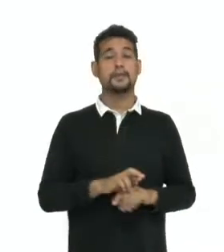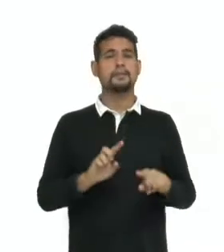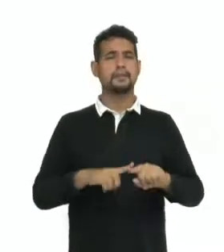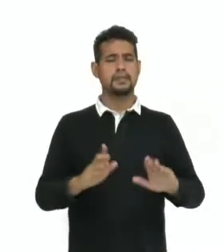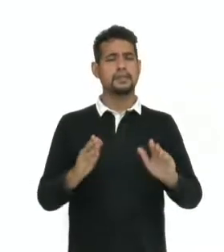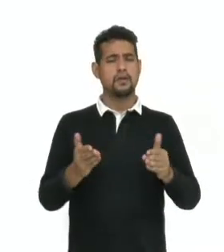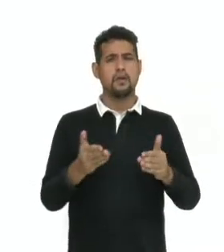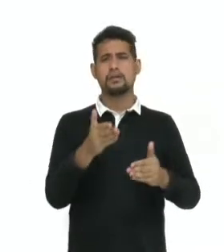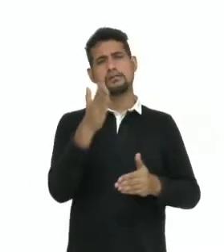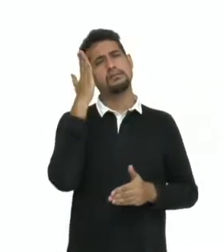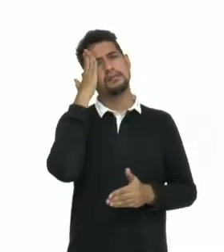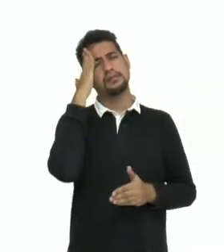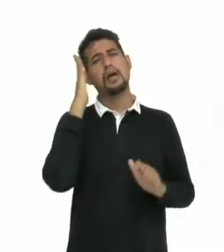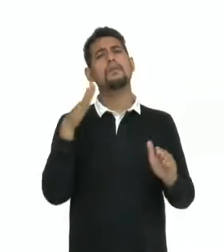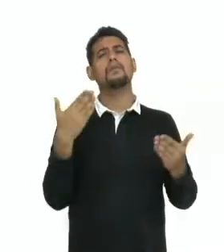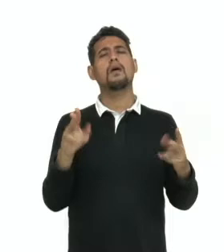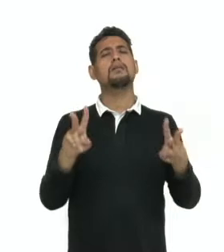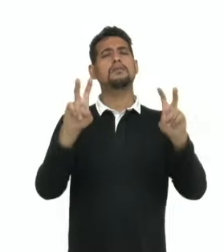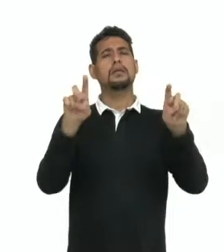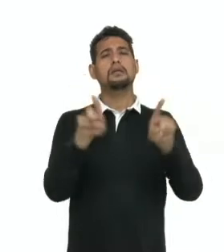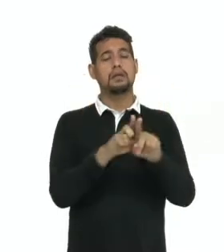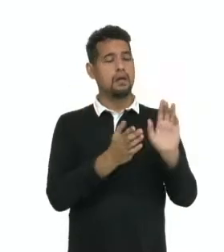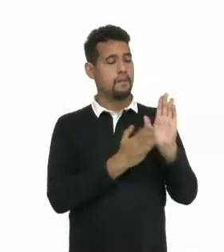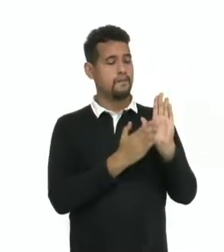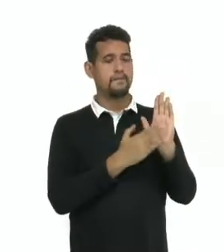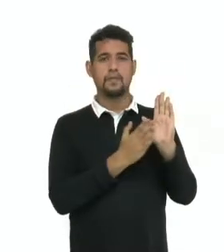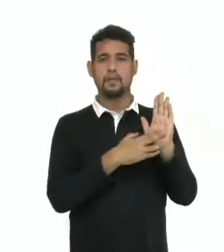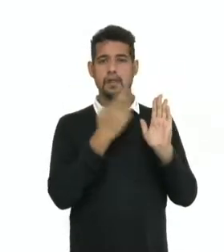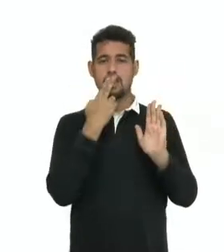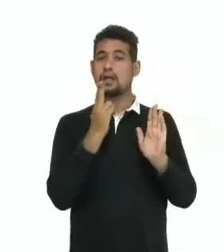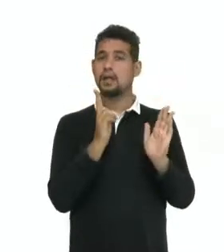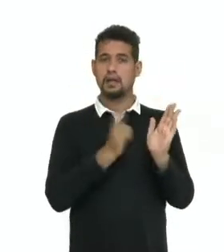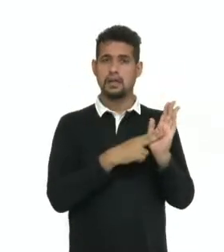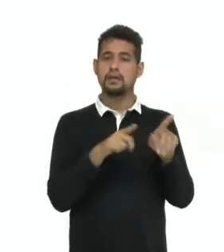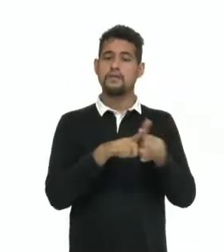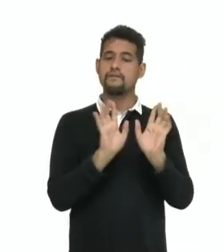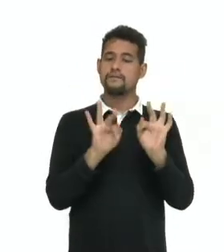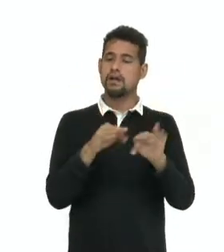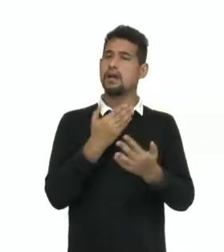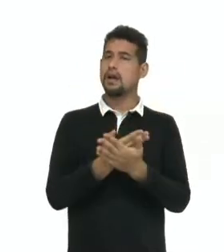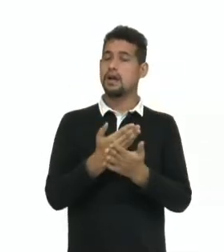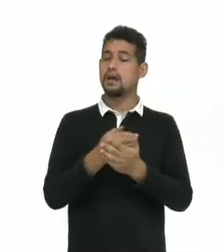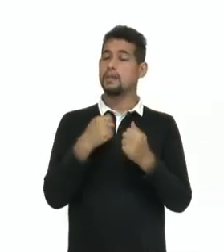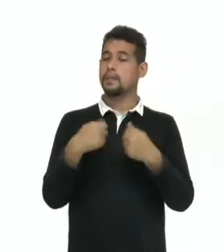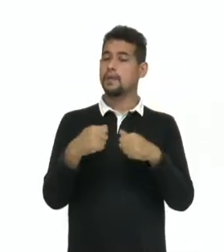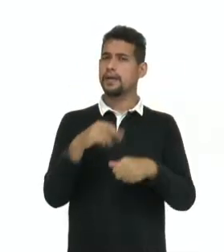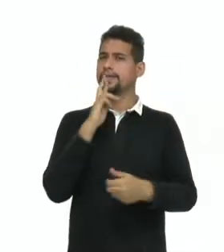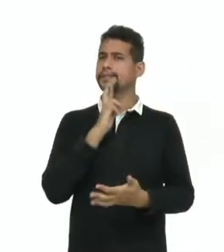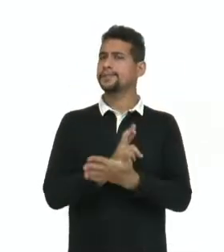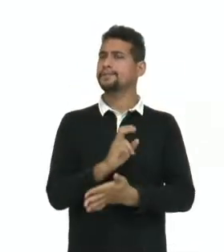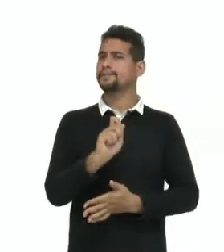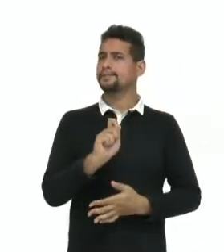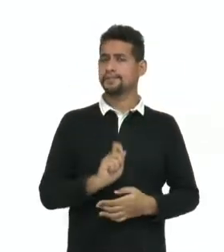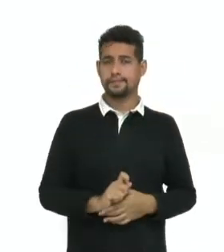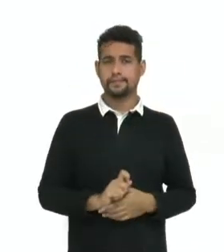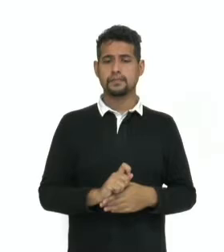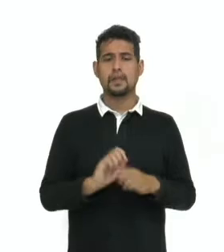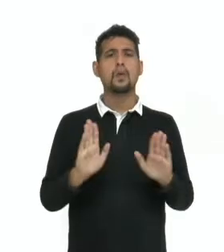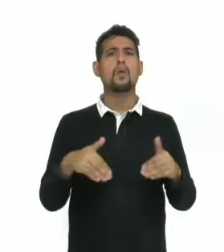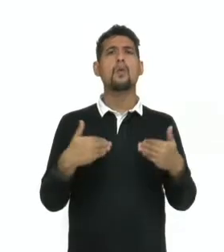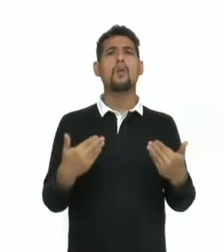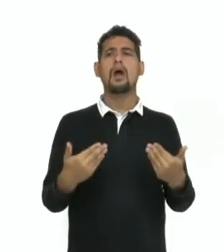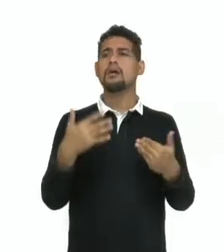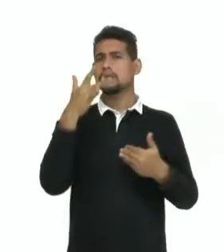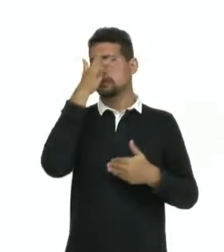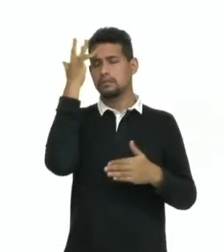que você já sabe qual o tema e a proposta para a sua carta, ao final da aula você deverá responder as questões. Qual o